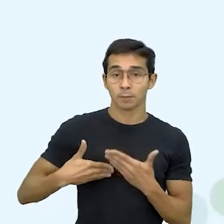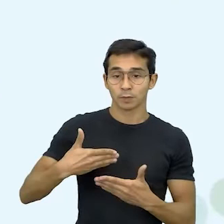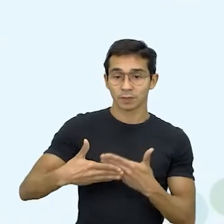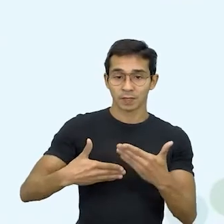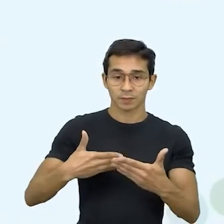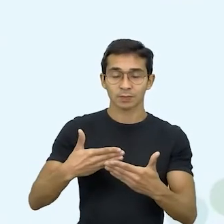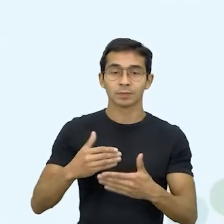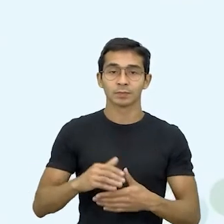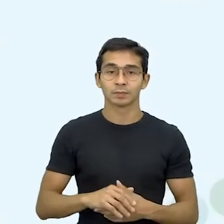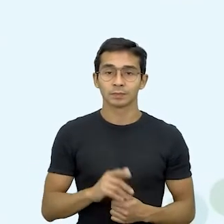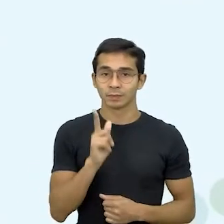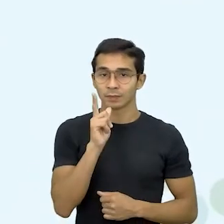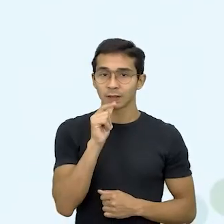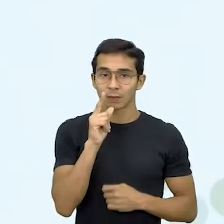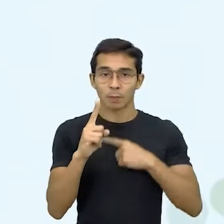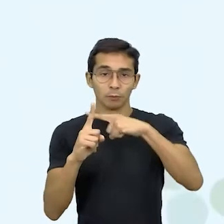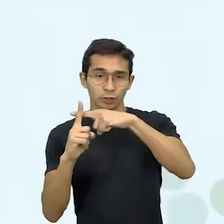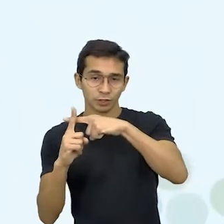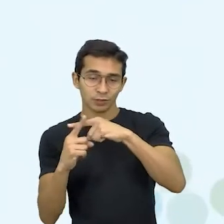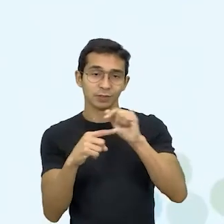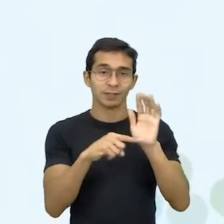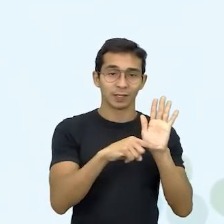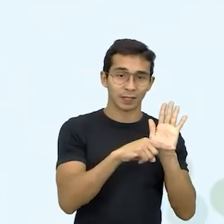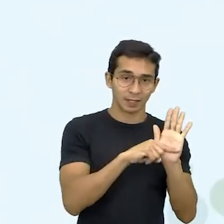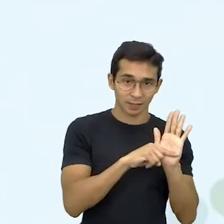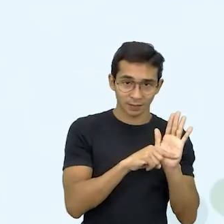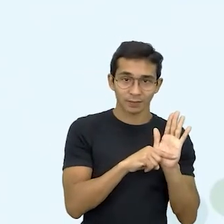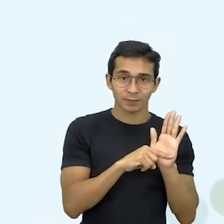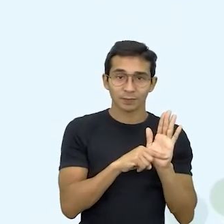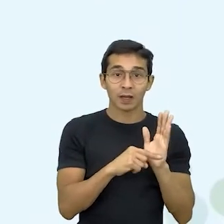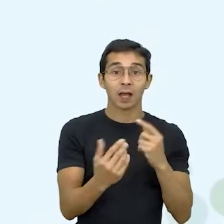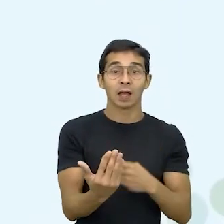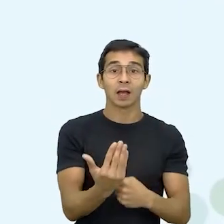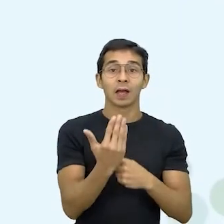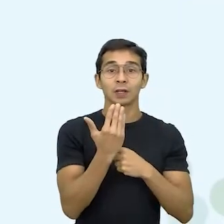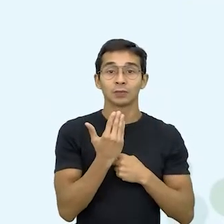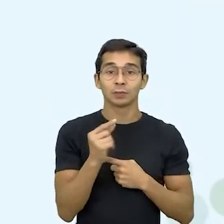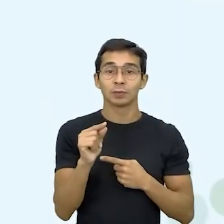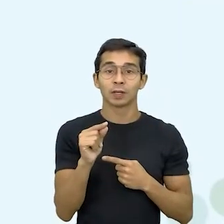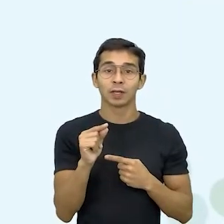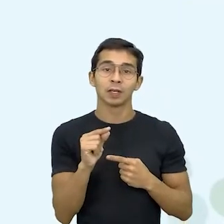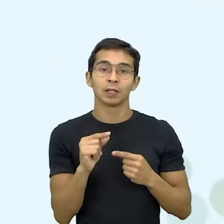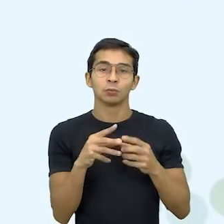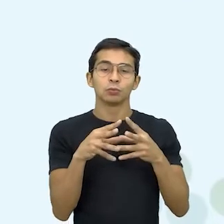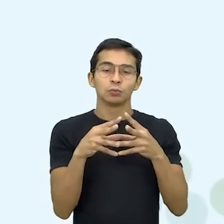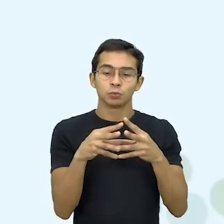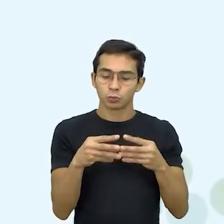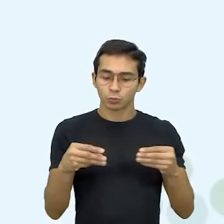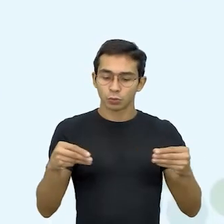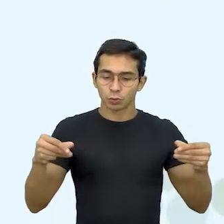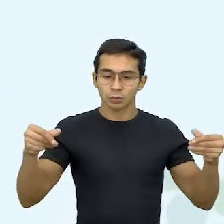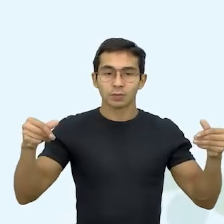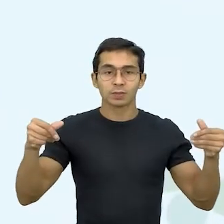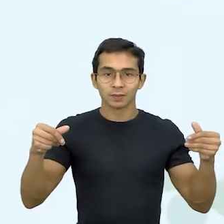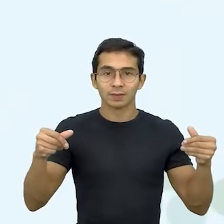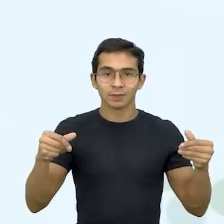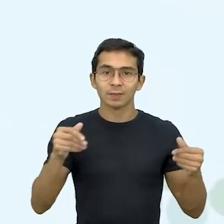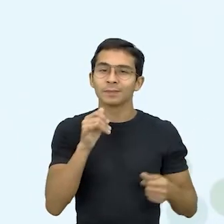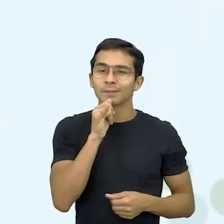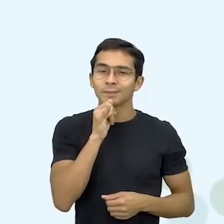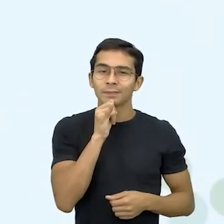água nos ajuda a fazer é o processo de dissolução, que é o que eu falei aqui agora. Então, se eu tenho lá um